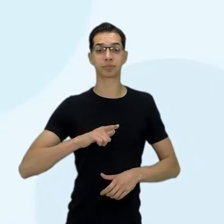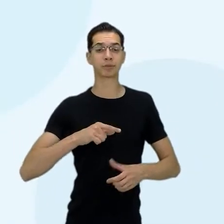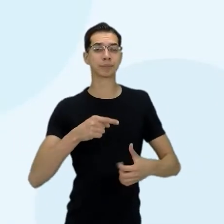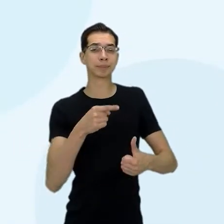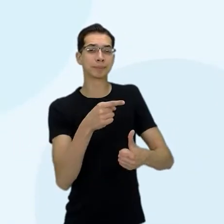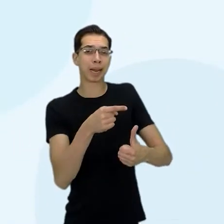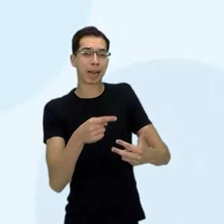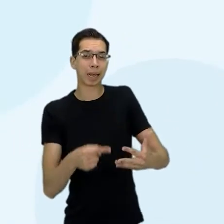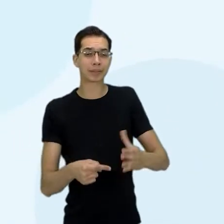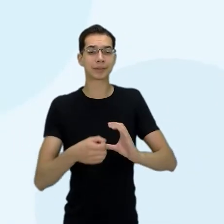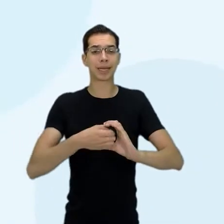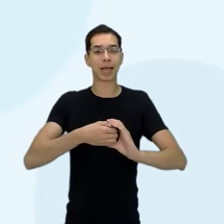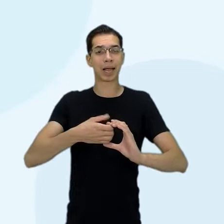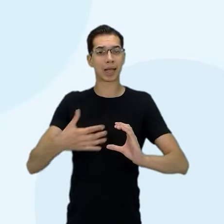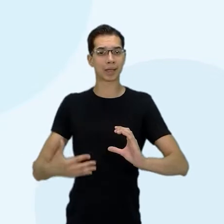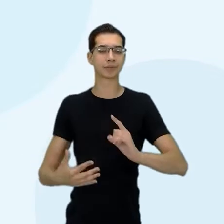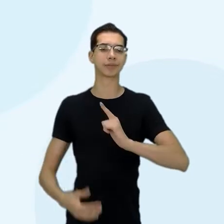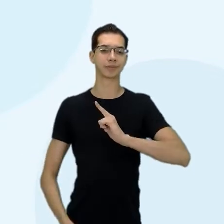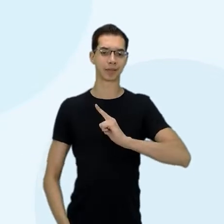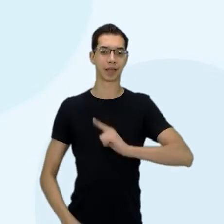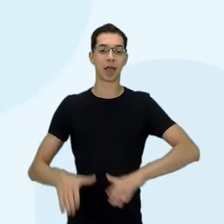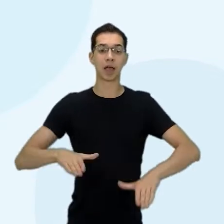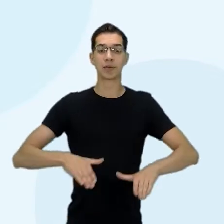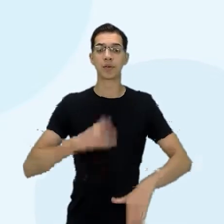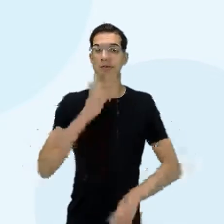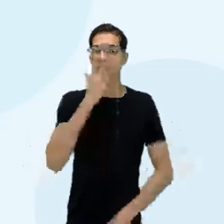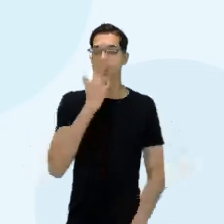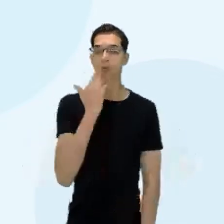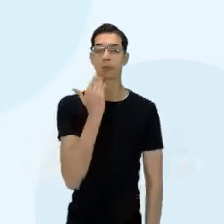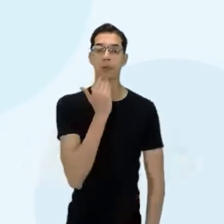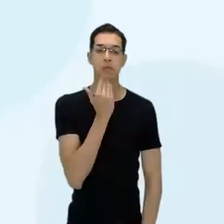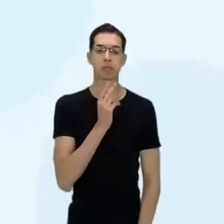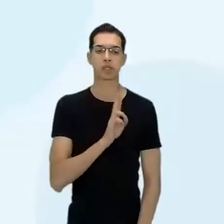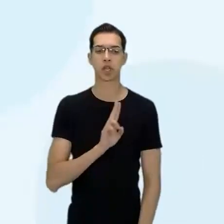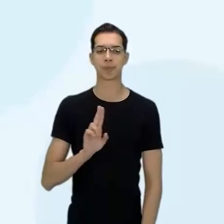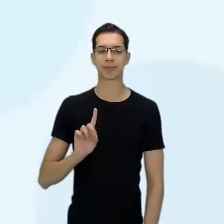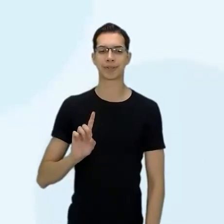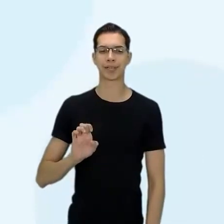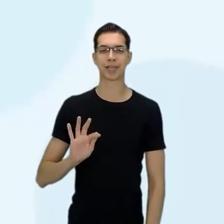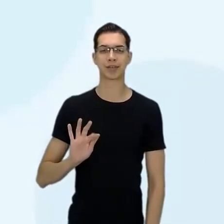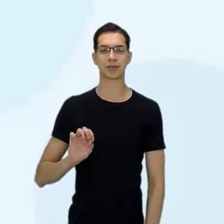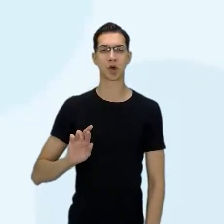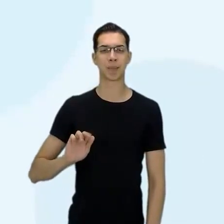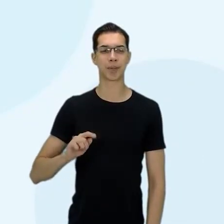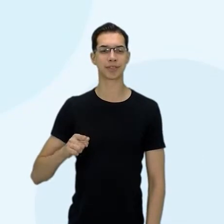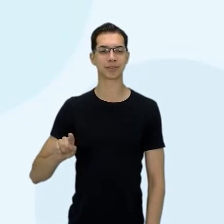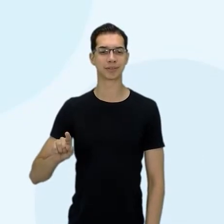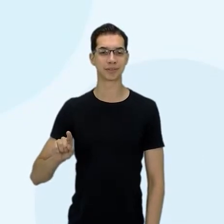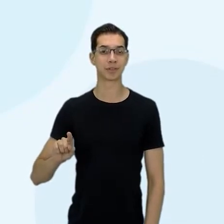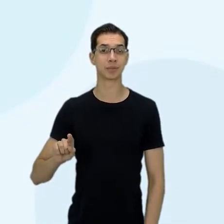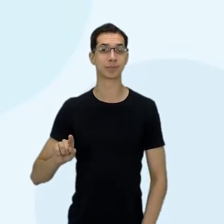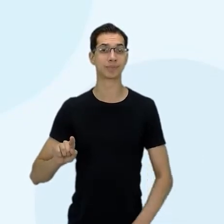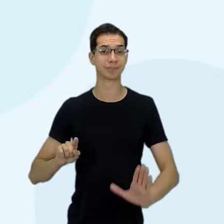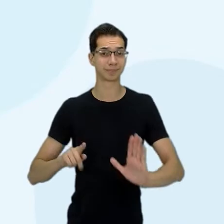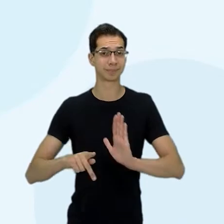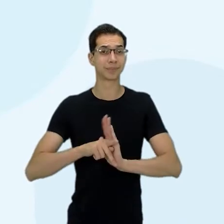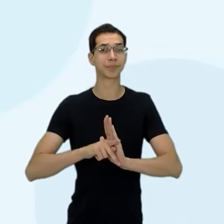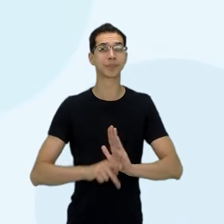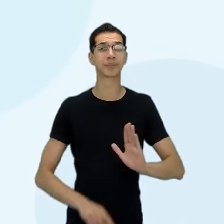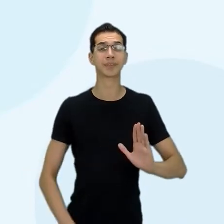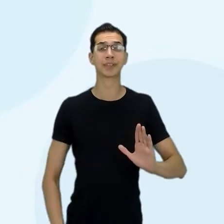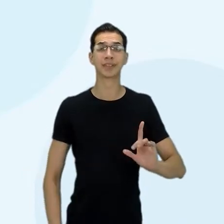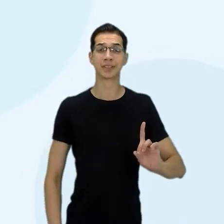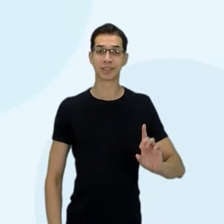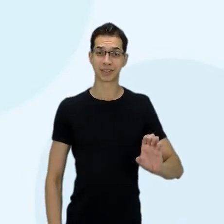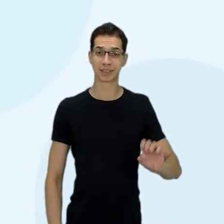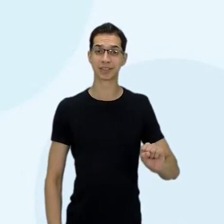aí de deformação e tal, ela está pautada em alguns estudos do René Descartes, para você ter uma